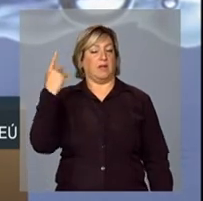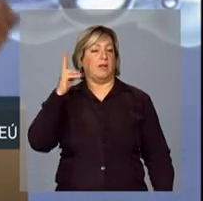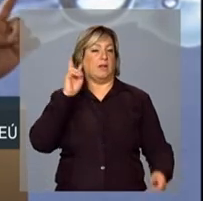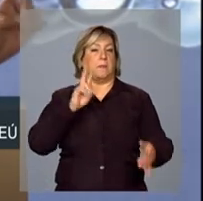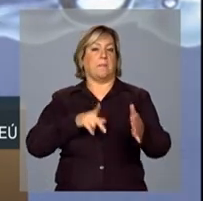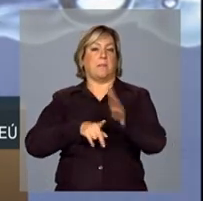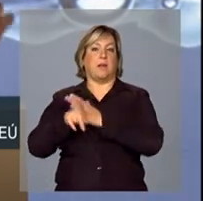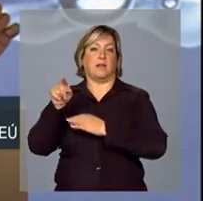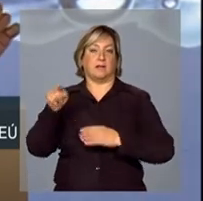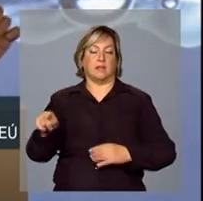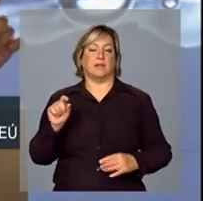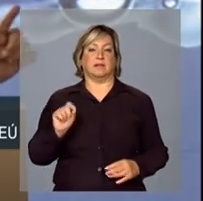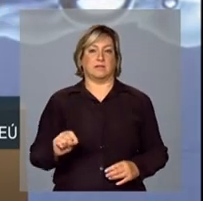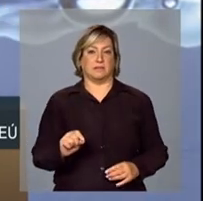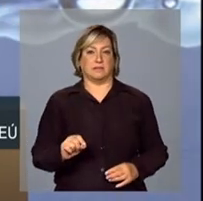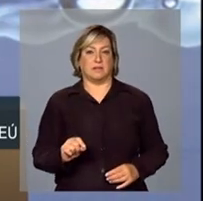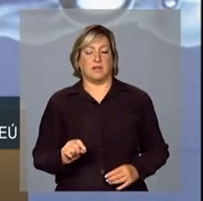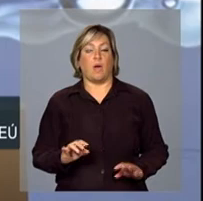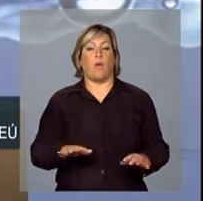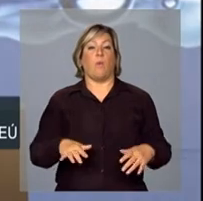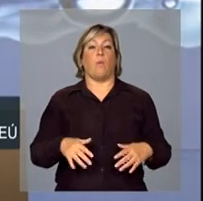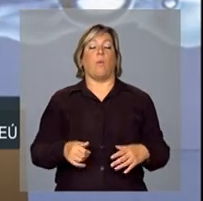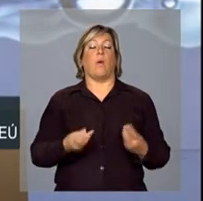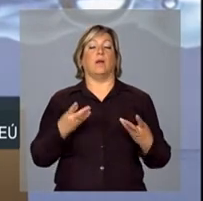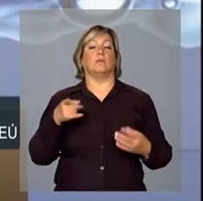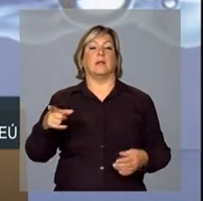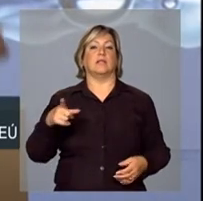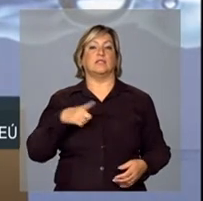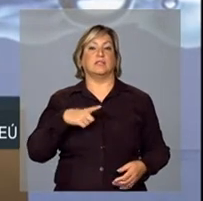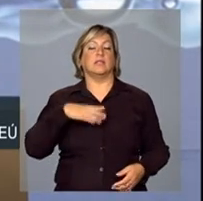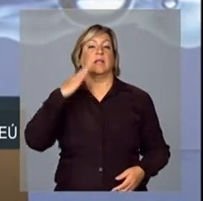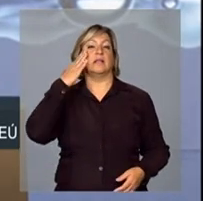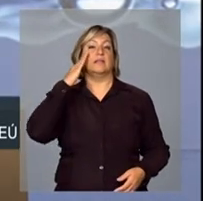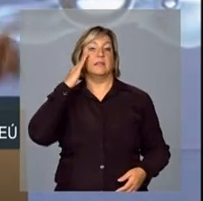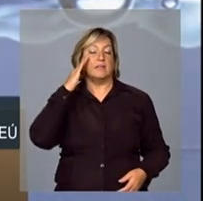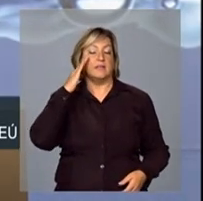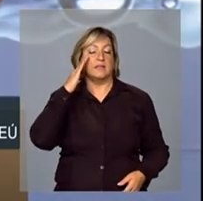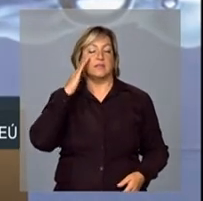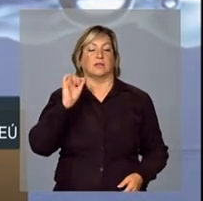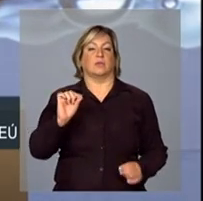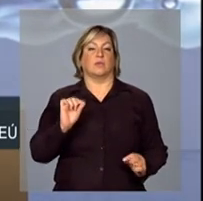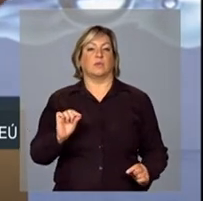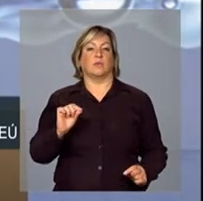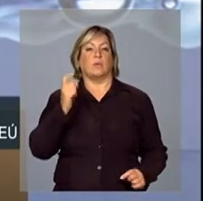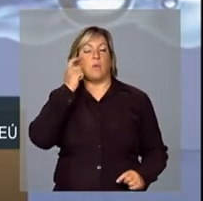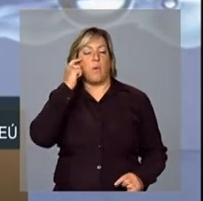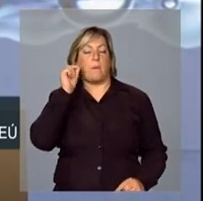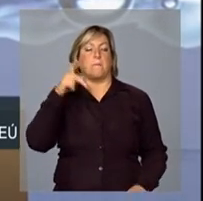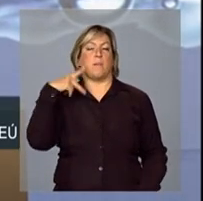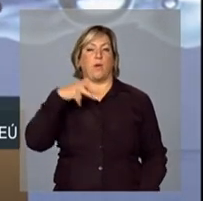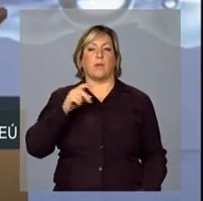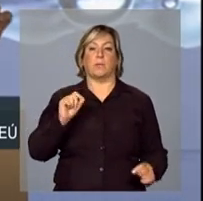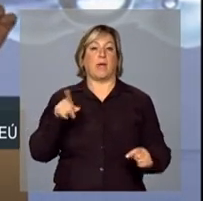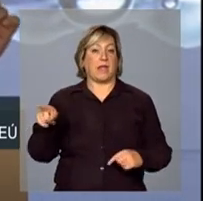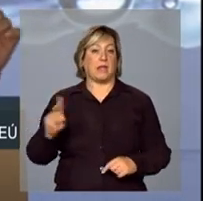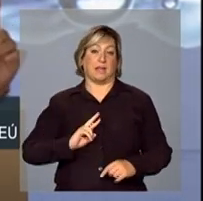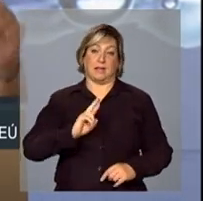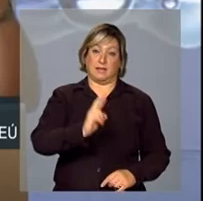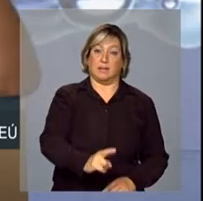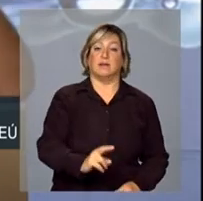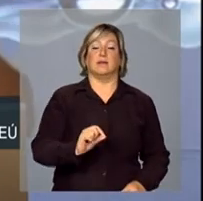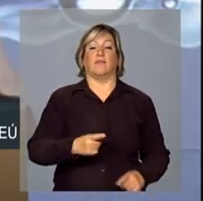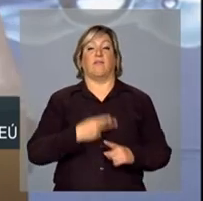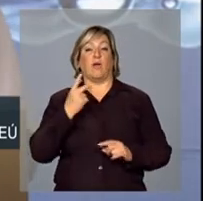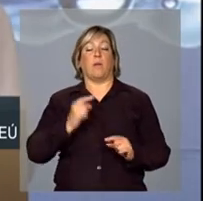quando ele havia ganho consciência política, ele dizia que a consciência política tinha vindo de